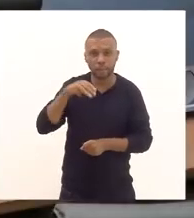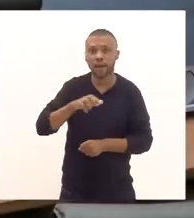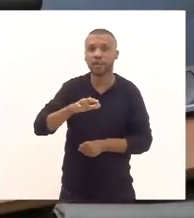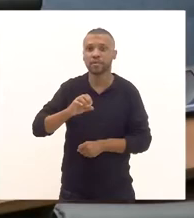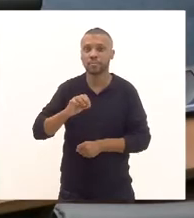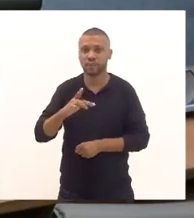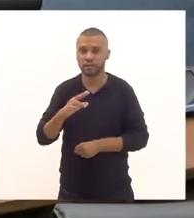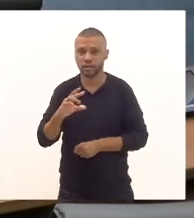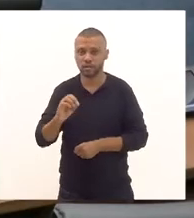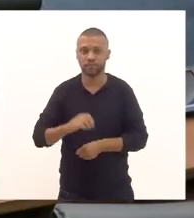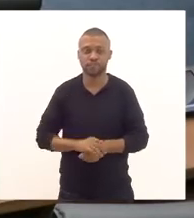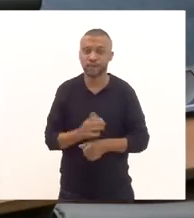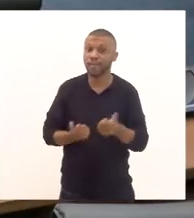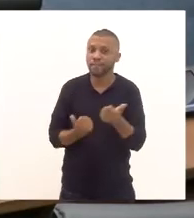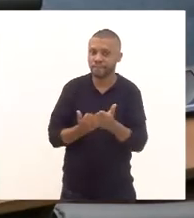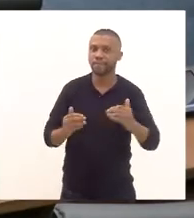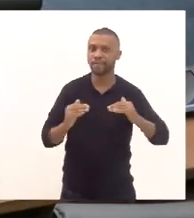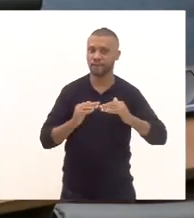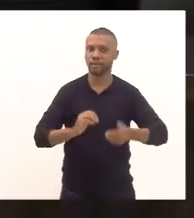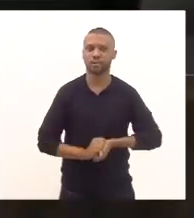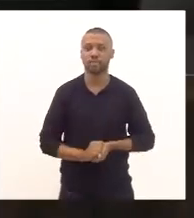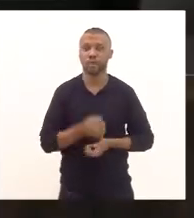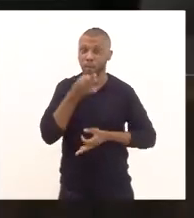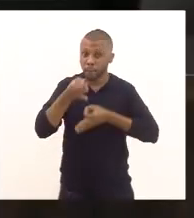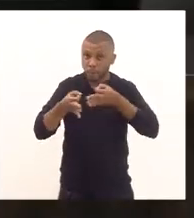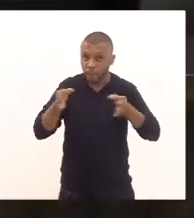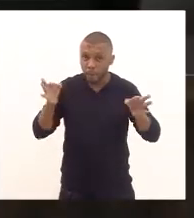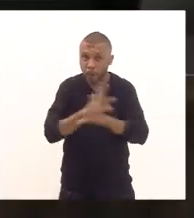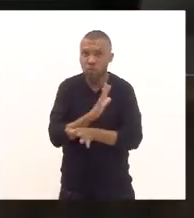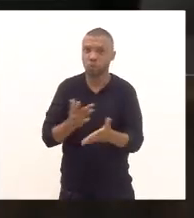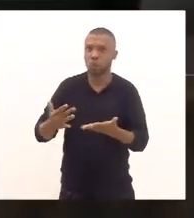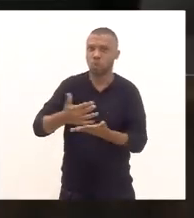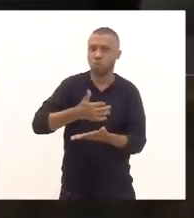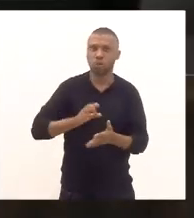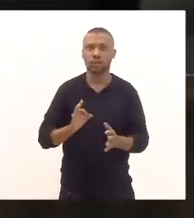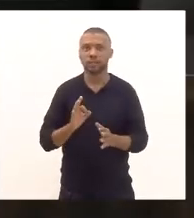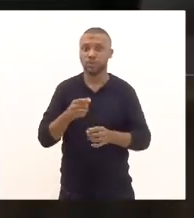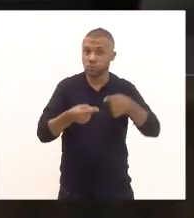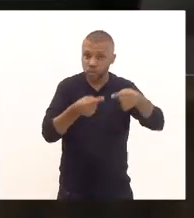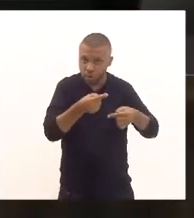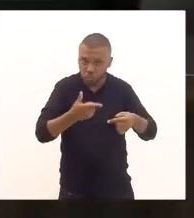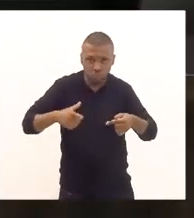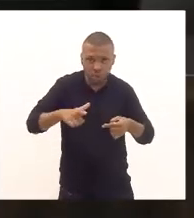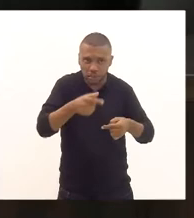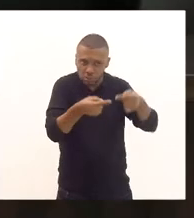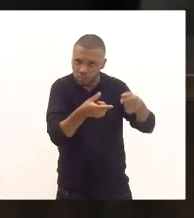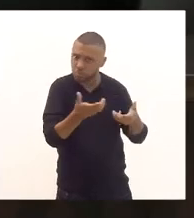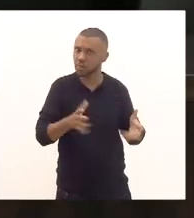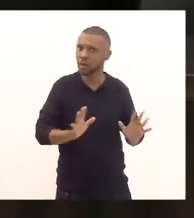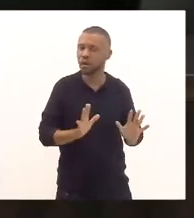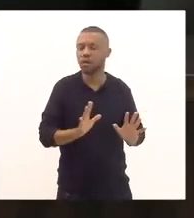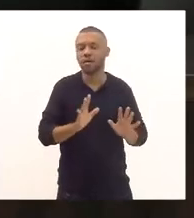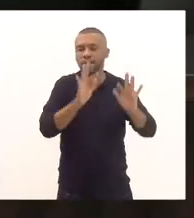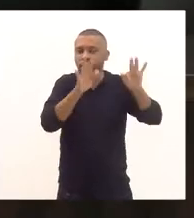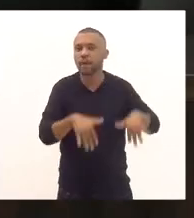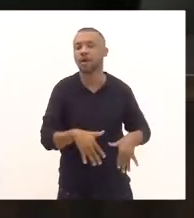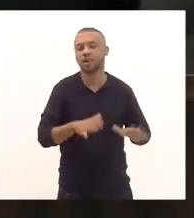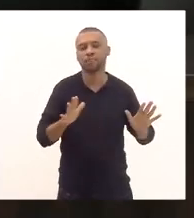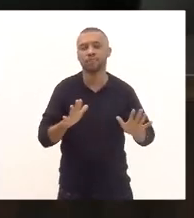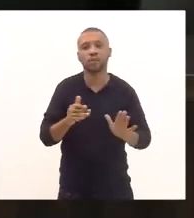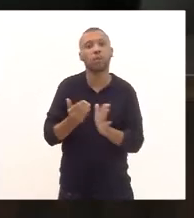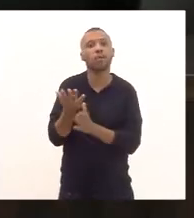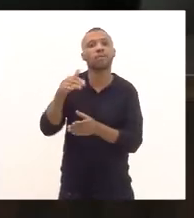favorável os pareceres emitidos em discussão não havendo Quem Queira discutir encerrada a discussão em votação